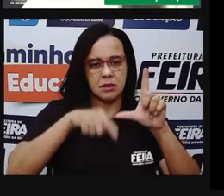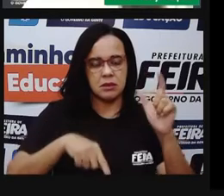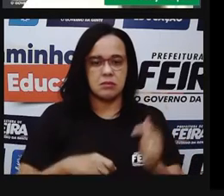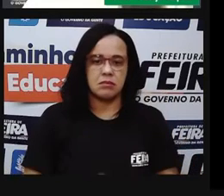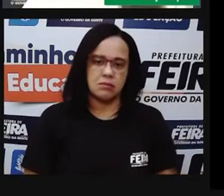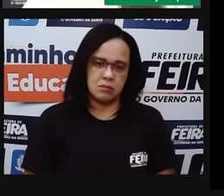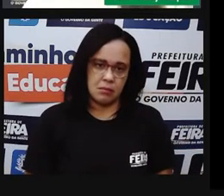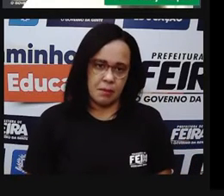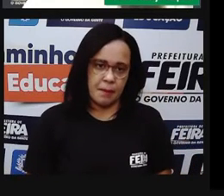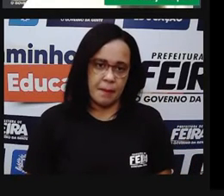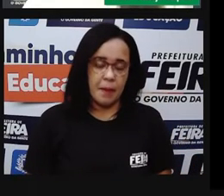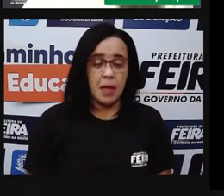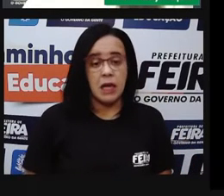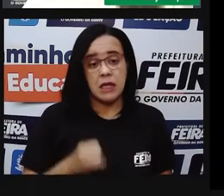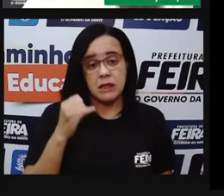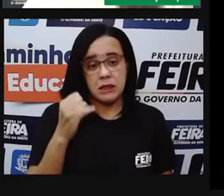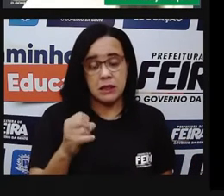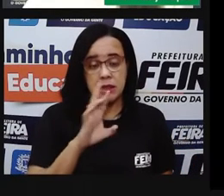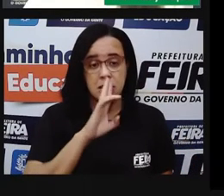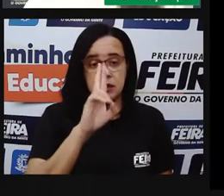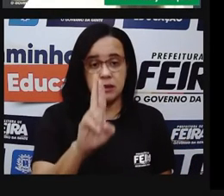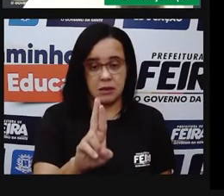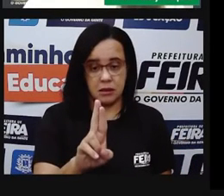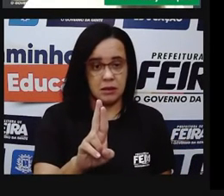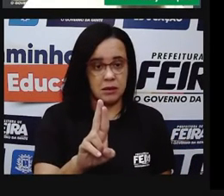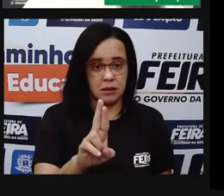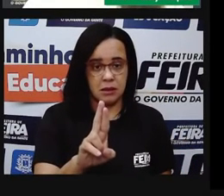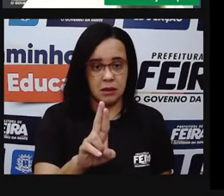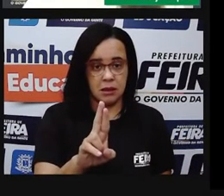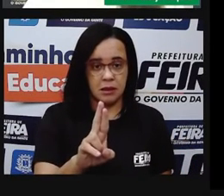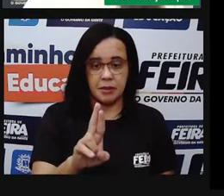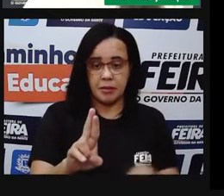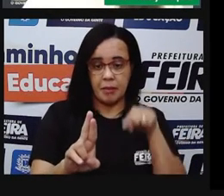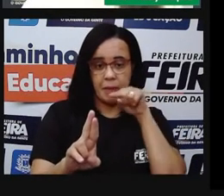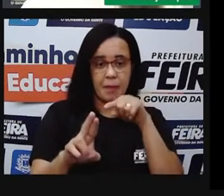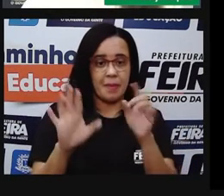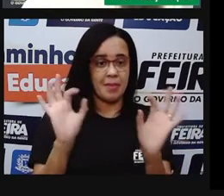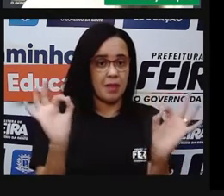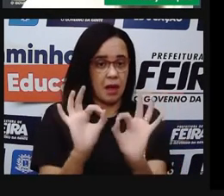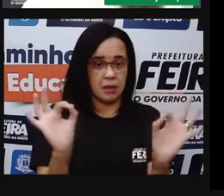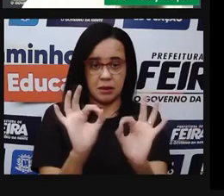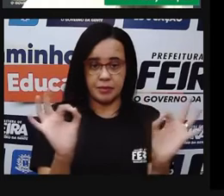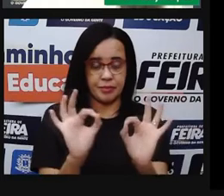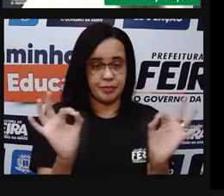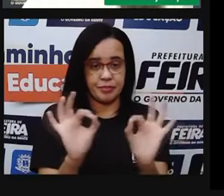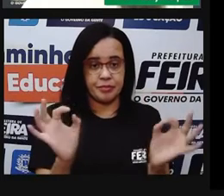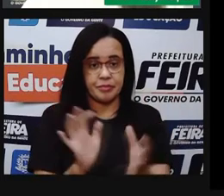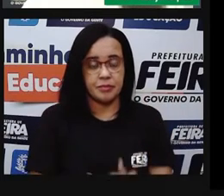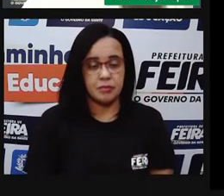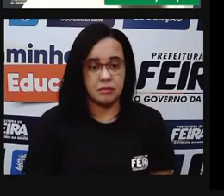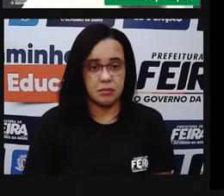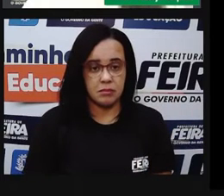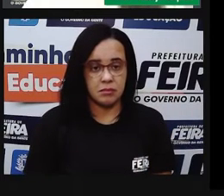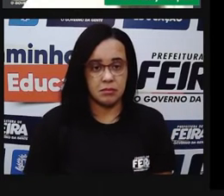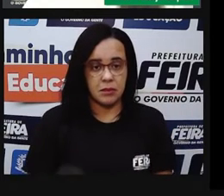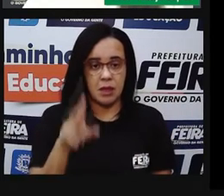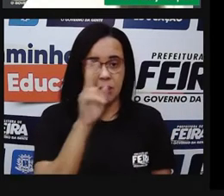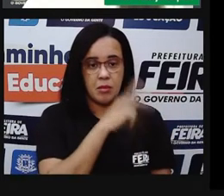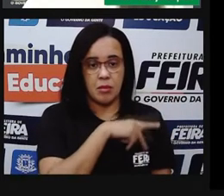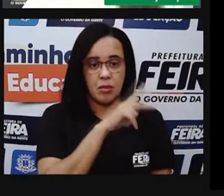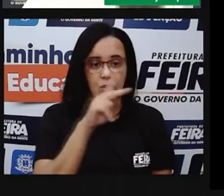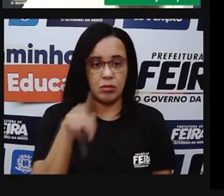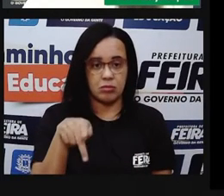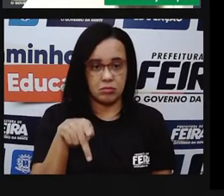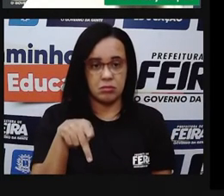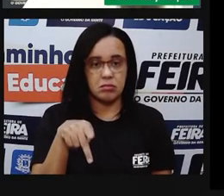do final, do nome professor, esse nome aqui, o segundo, da parte superior, o nome professor termina com re. Se